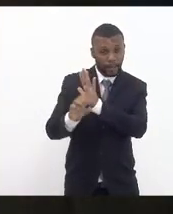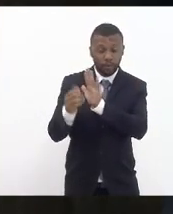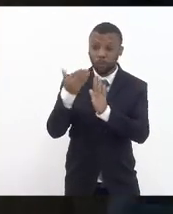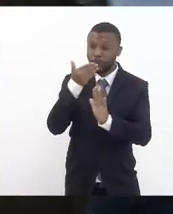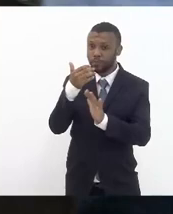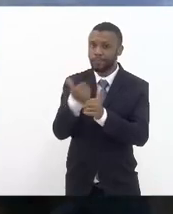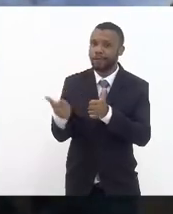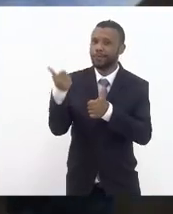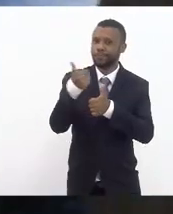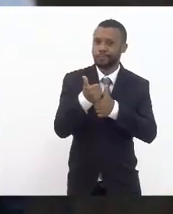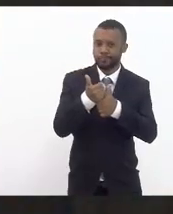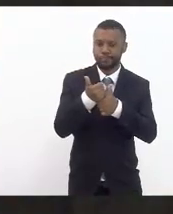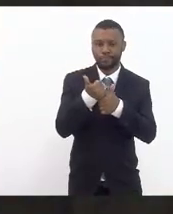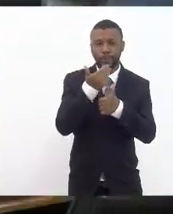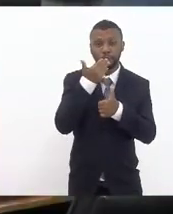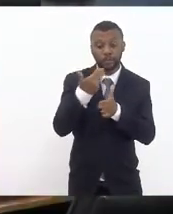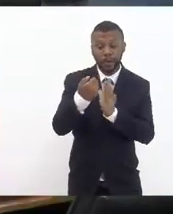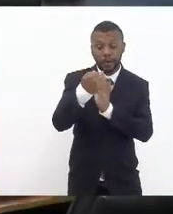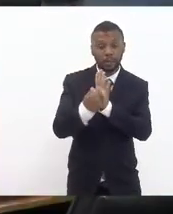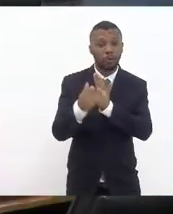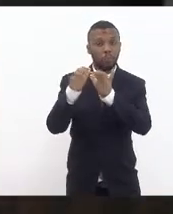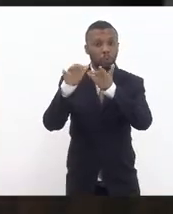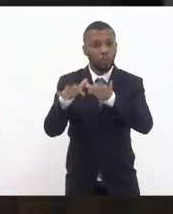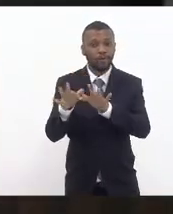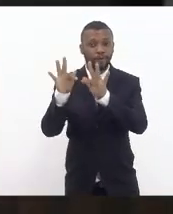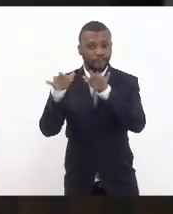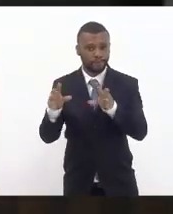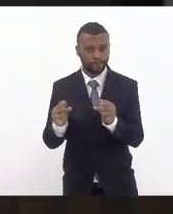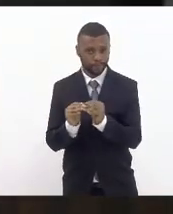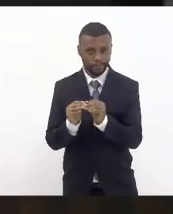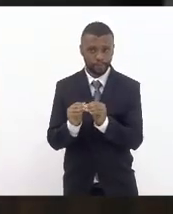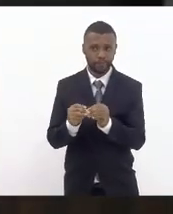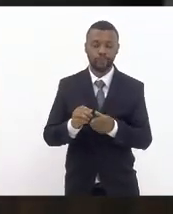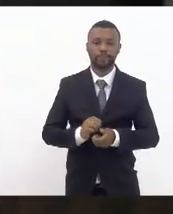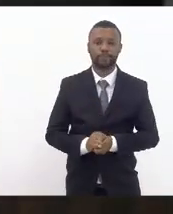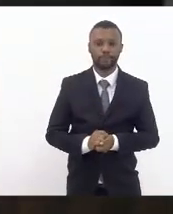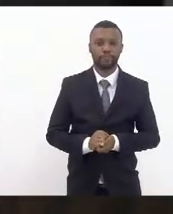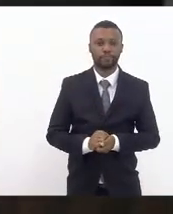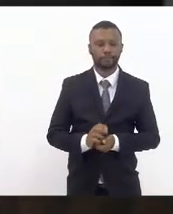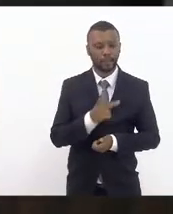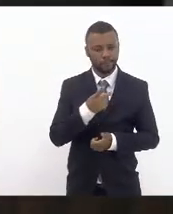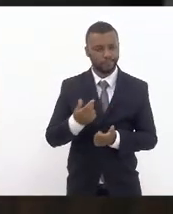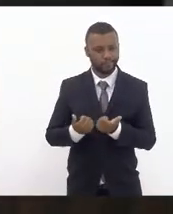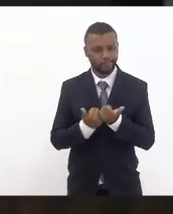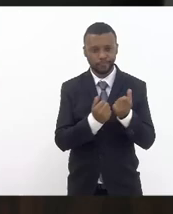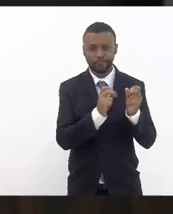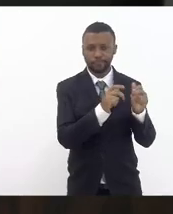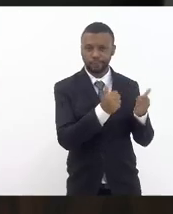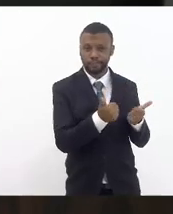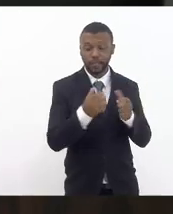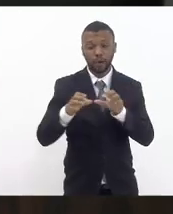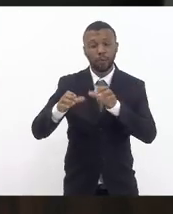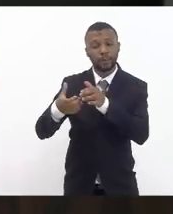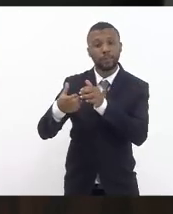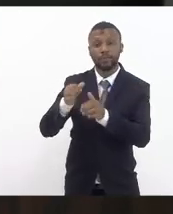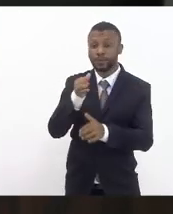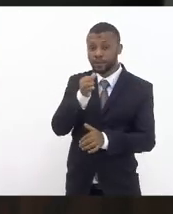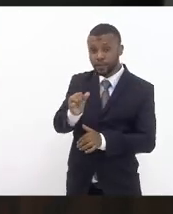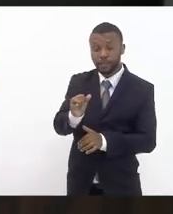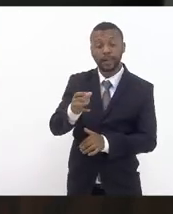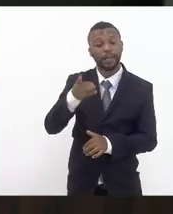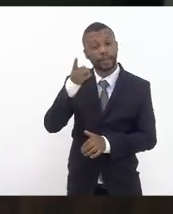substitutivo, pedindo forma final de redação. Que a presidência defere. Pela Comissão de Minas e Energia, deputado Chiquinho da